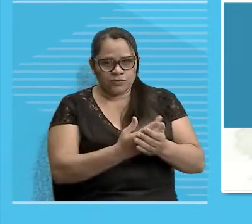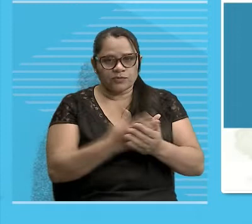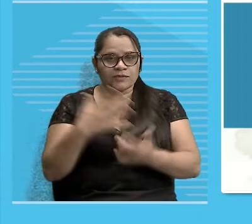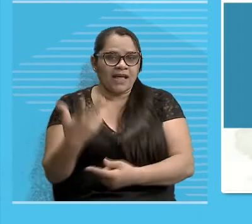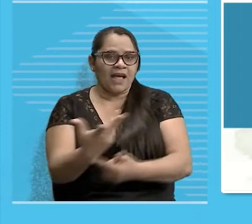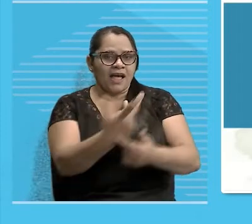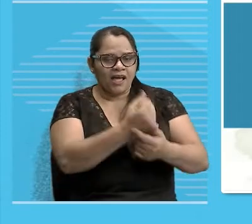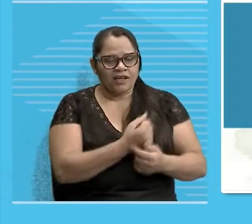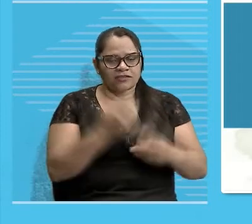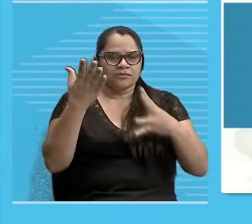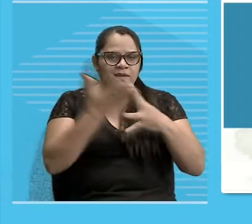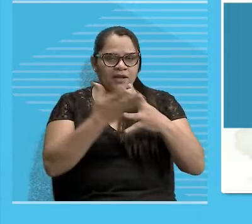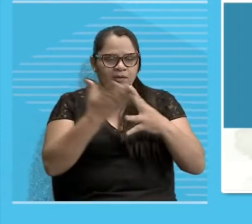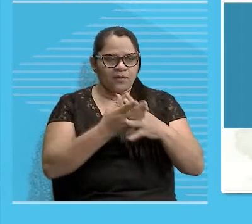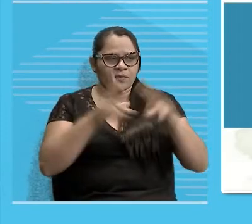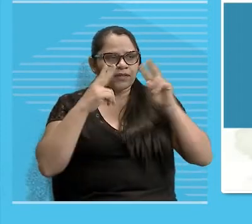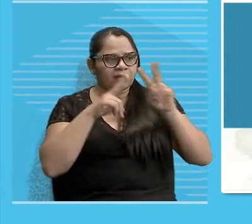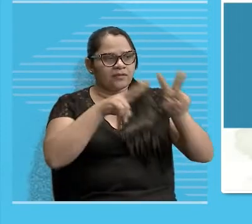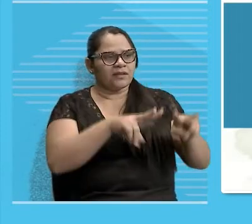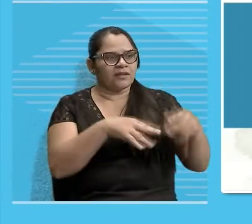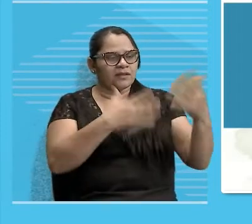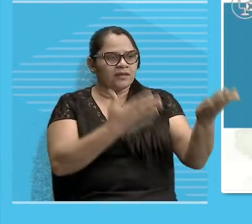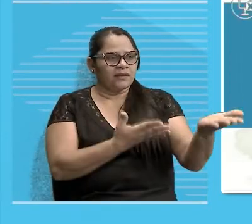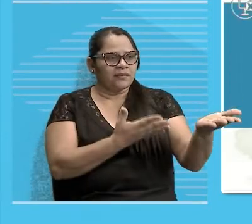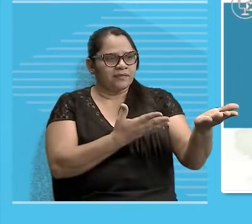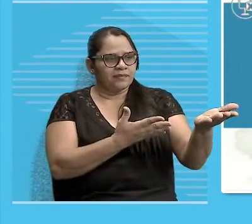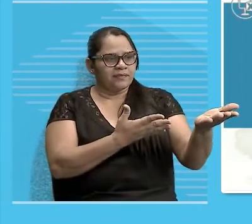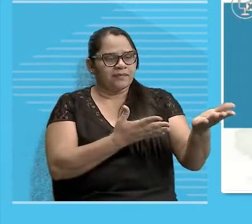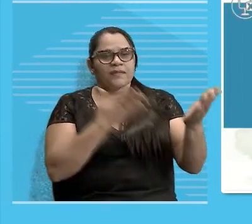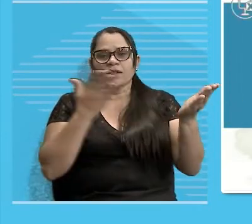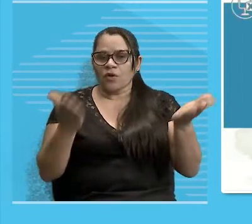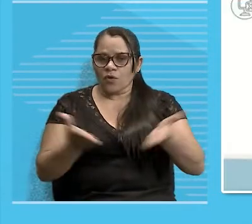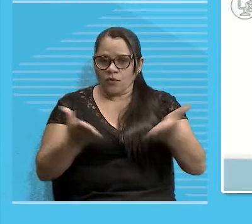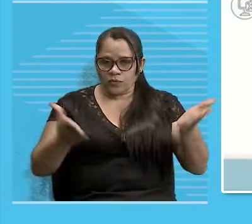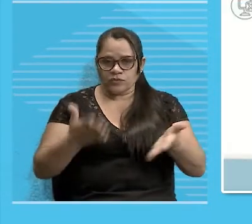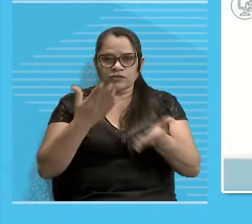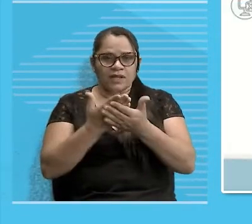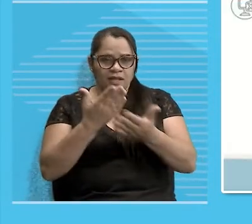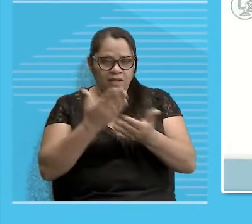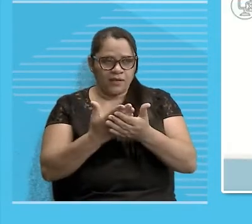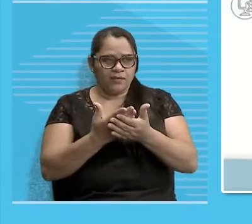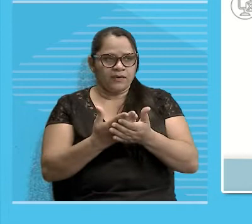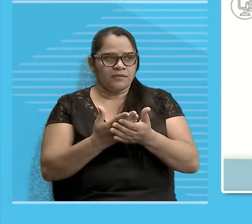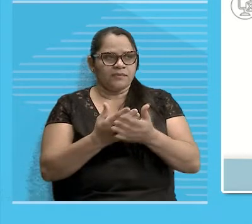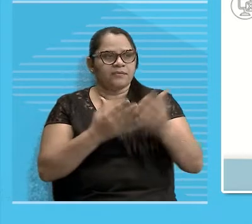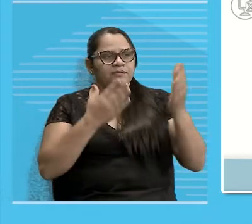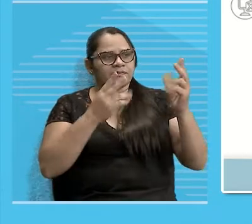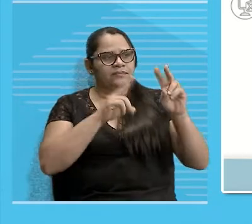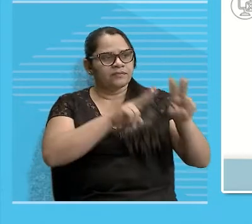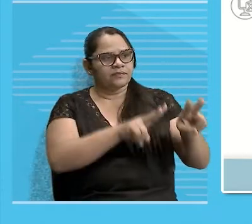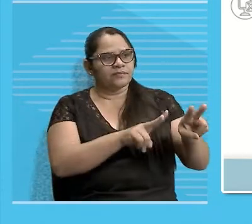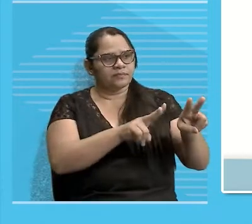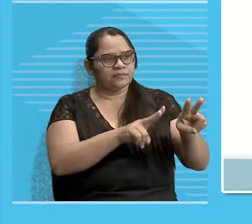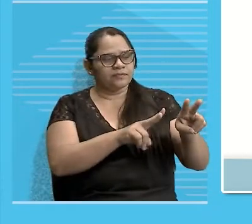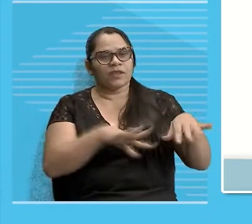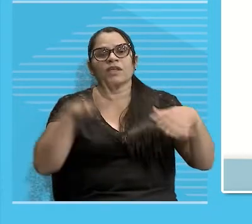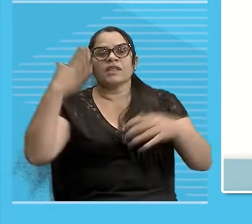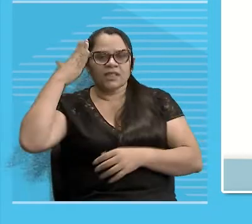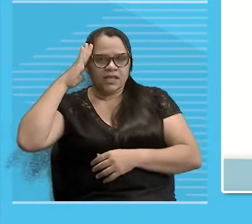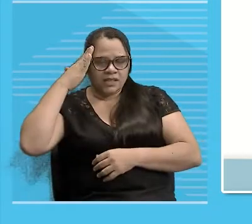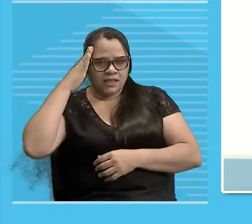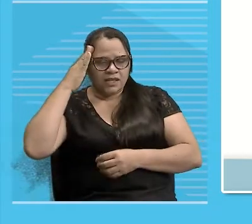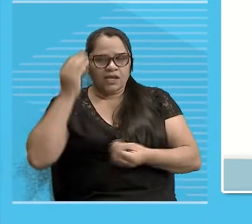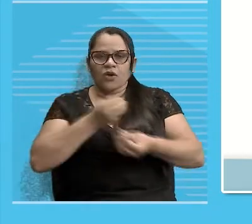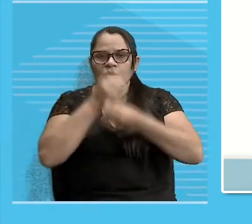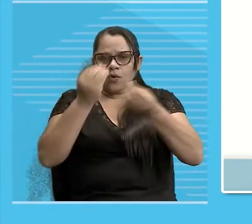galera? Então tá aí para vocês, a arte barroca é nossa aula de hoje, meus amores. Ó, entender o processo de formação